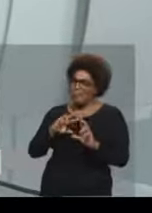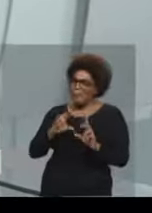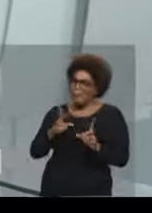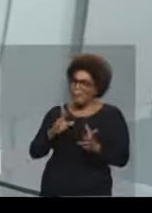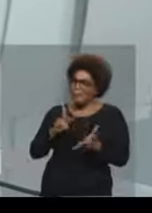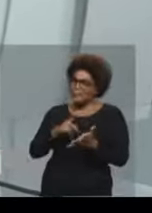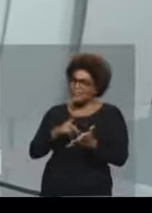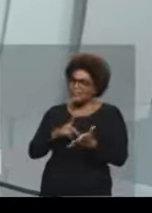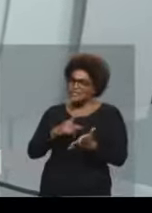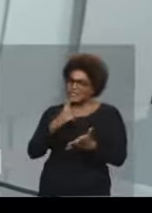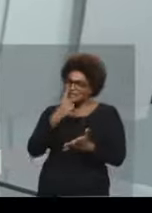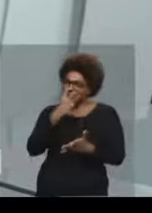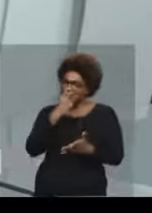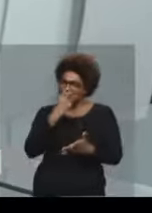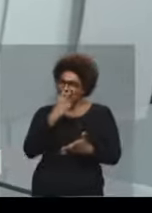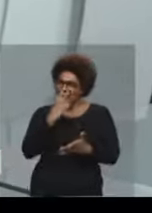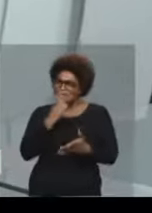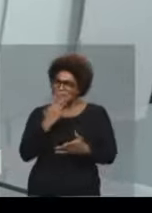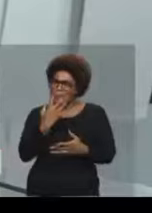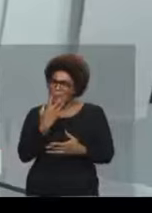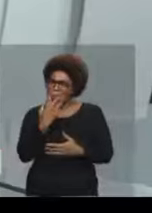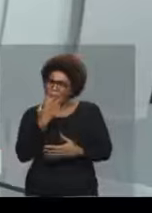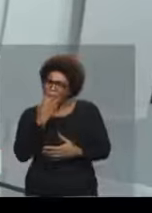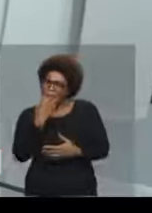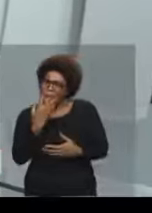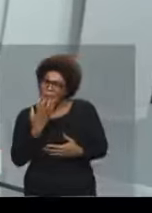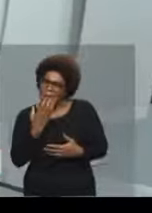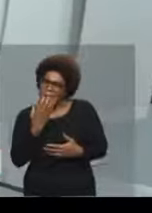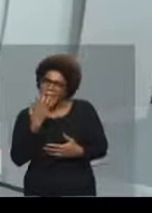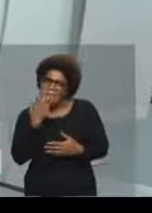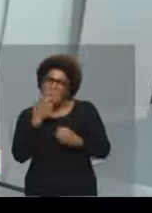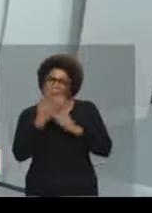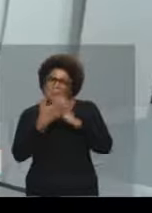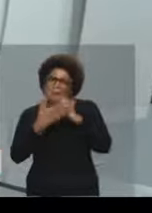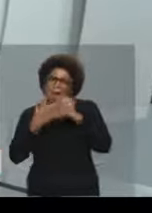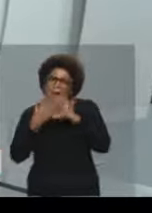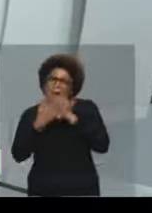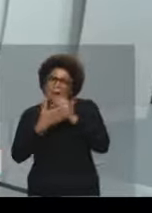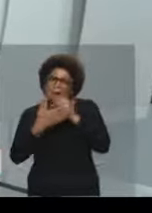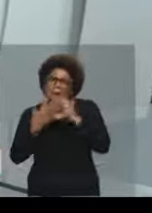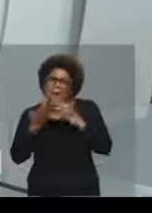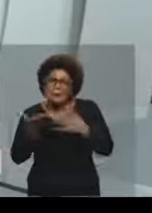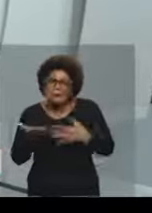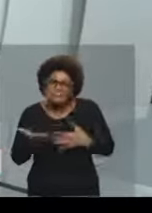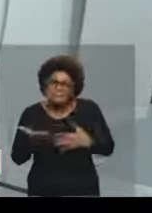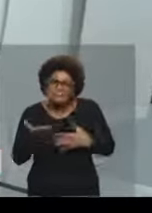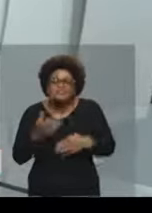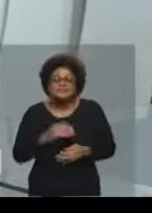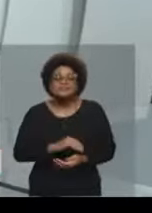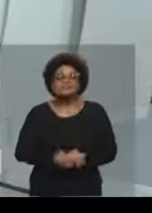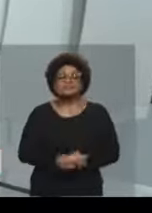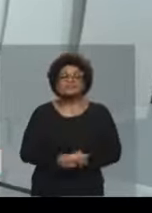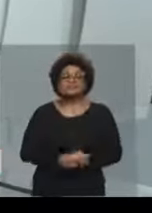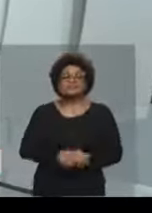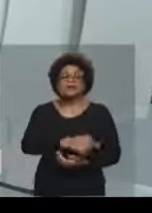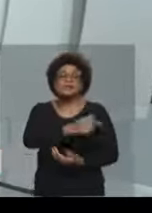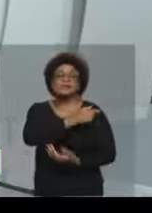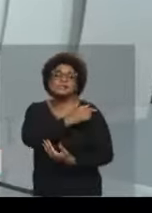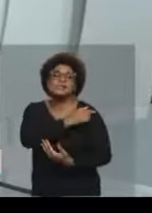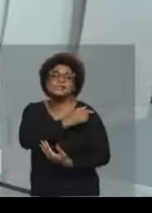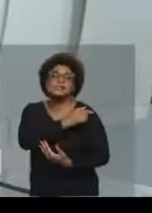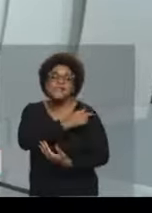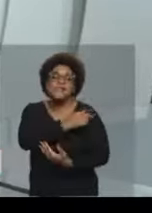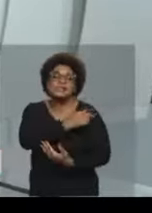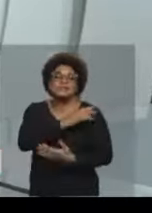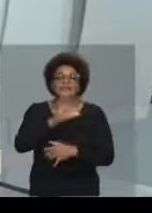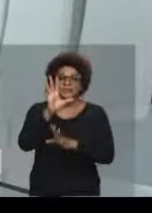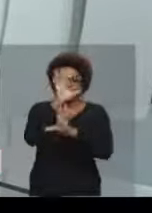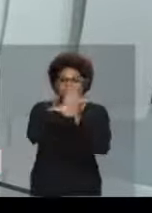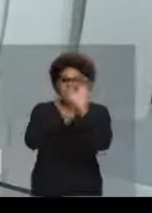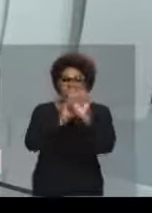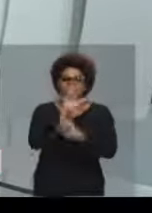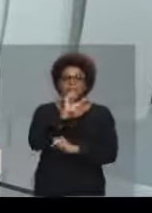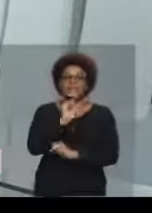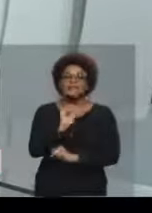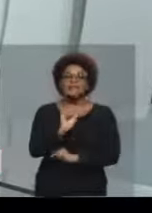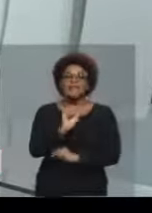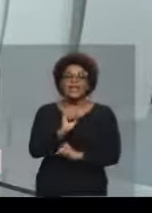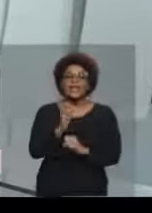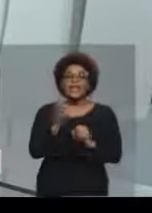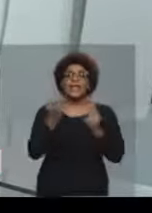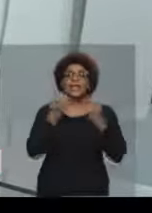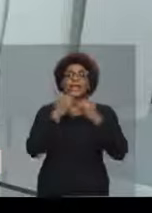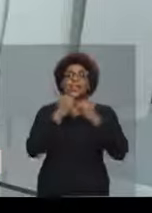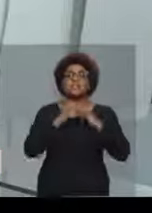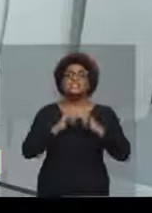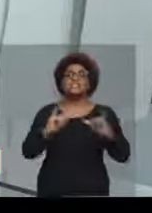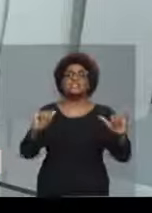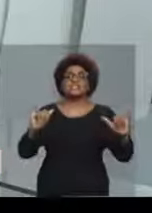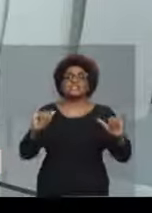parte. No 7º ano nós vimos a notícia, né? Vimos aí os elementos